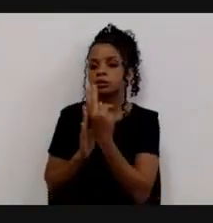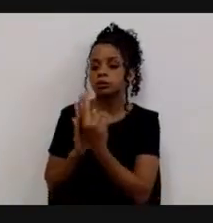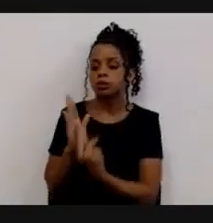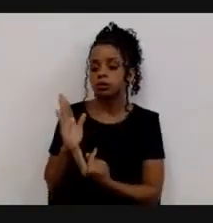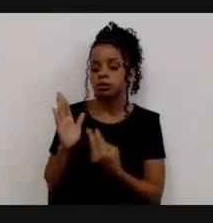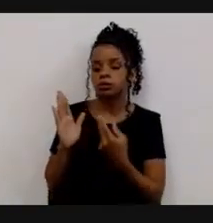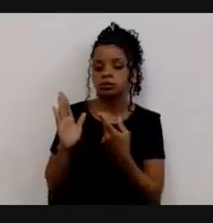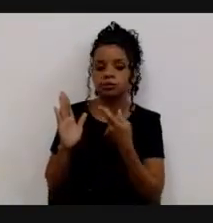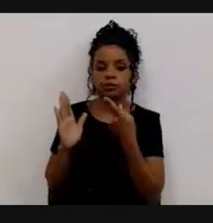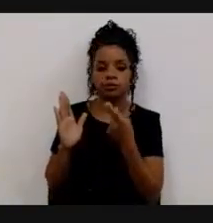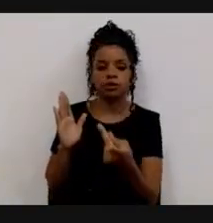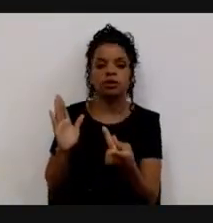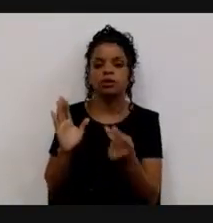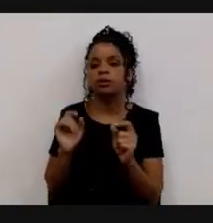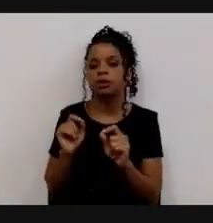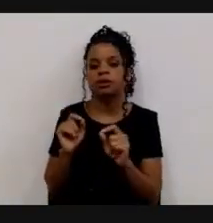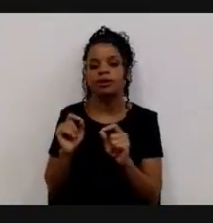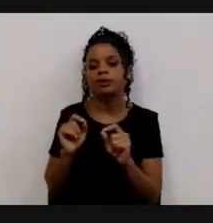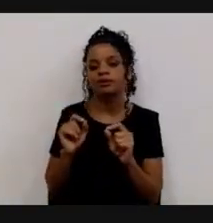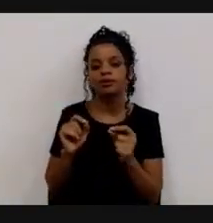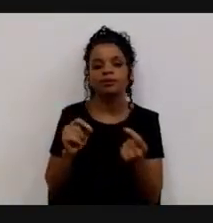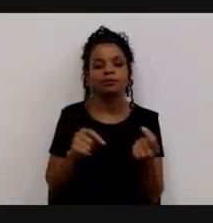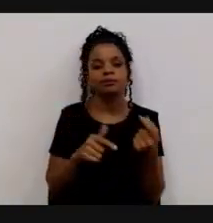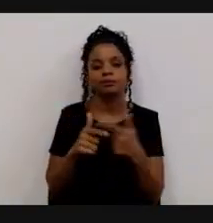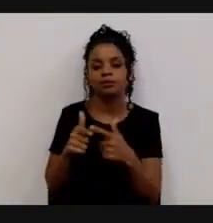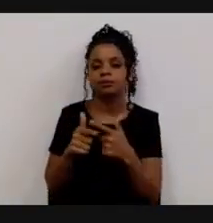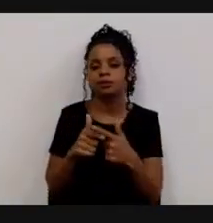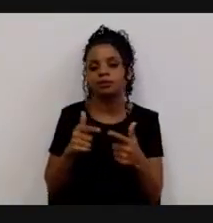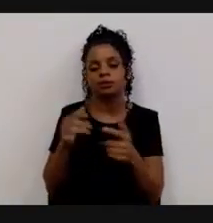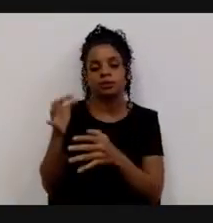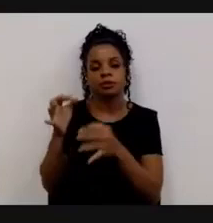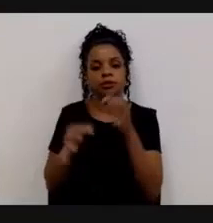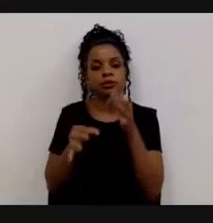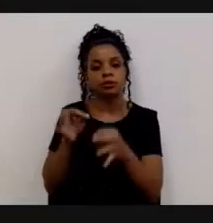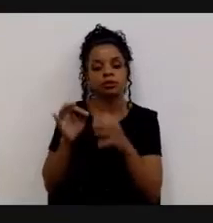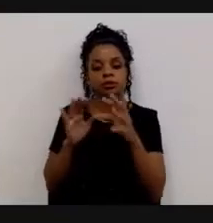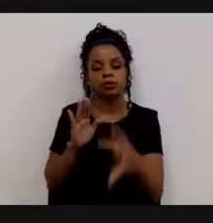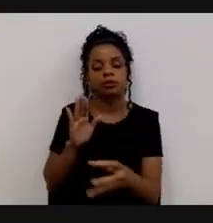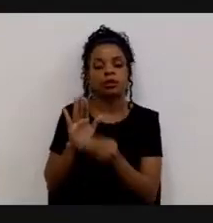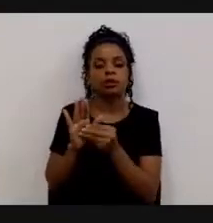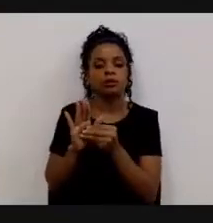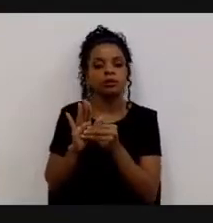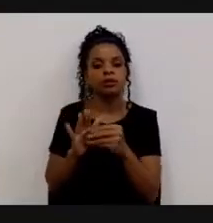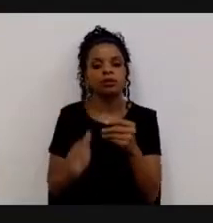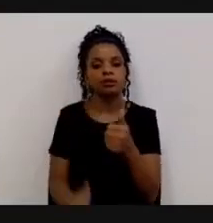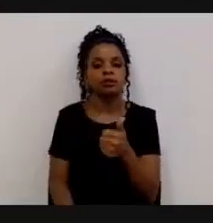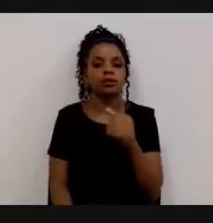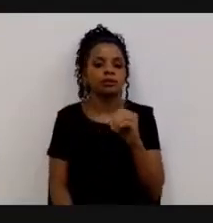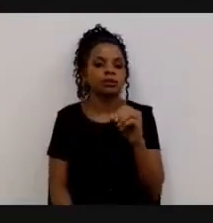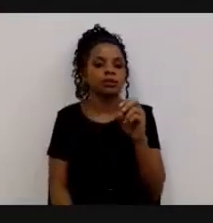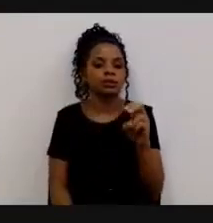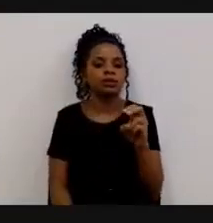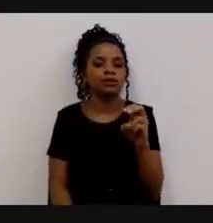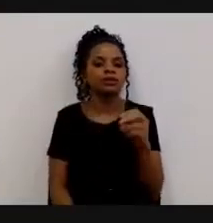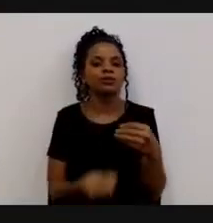de desordem jurídica, que a emenda constitucional 105 traz desordem